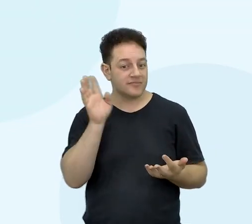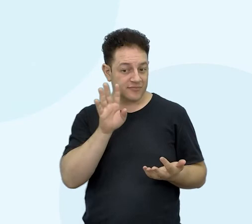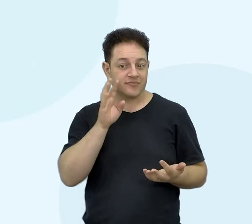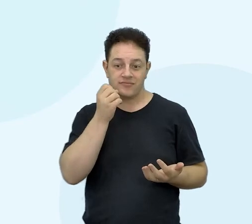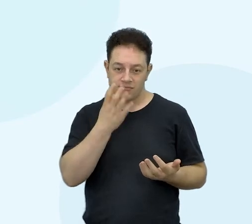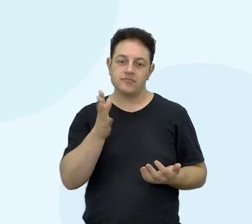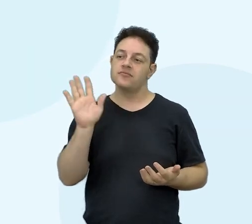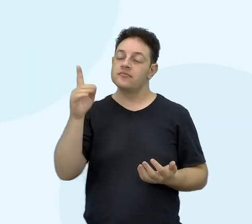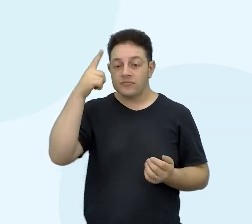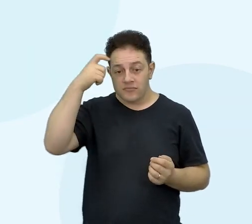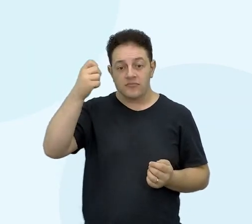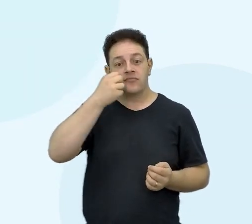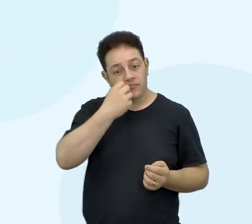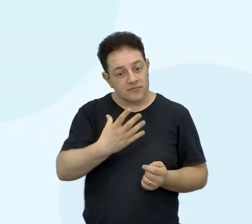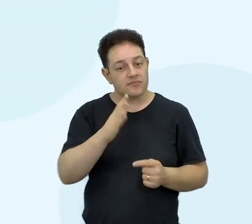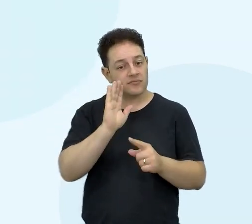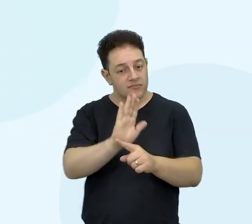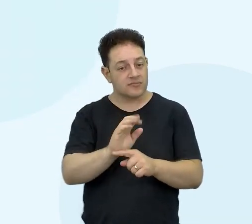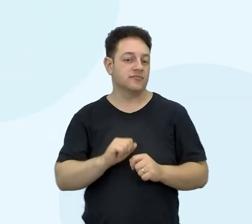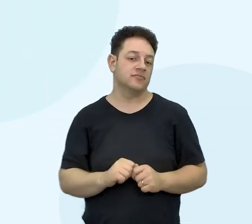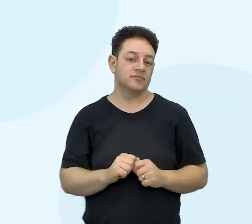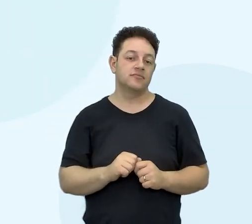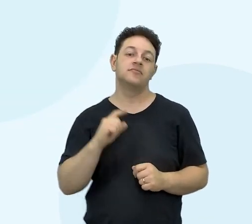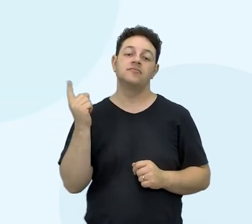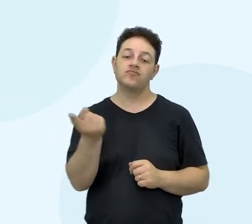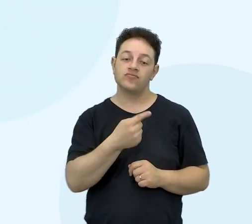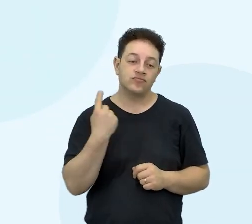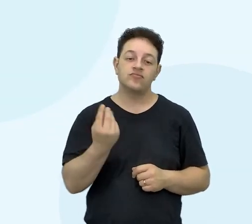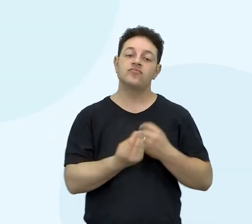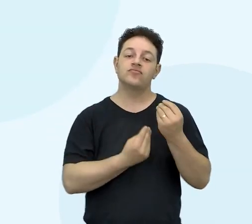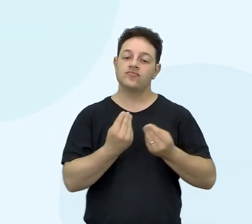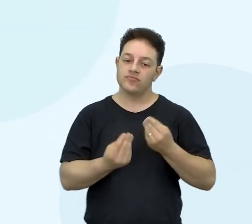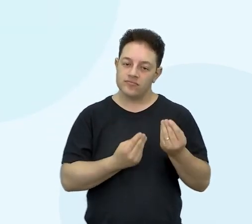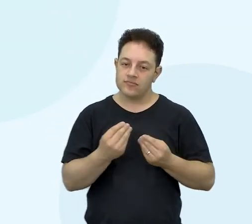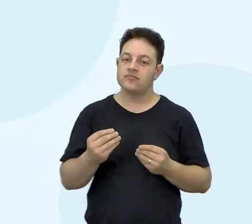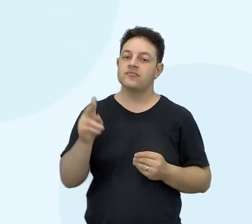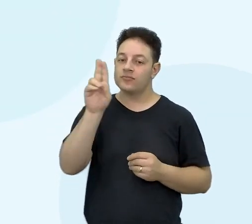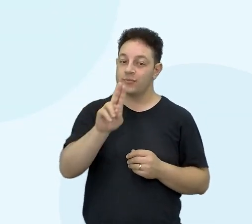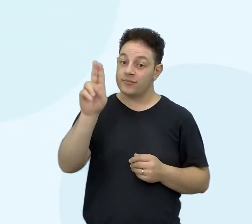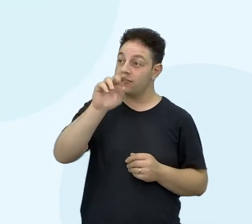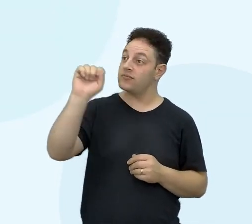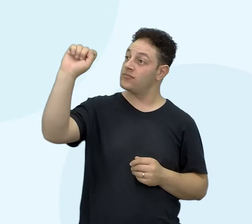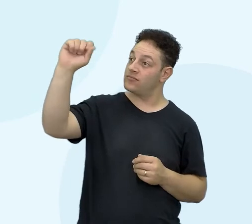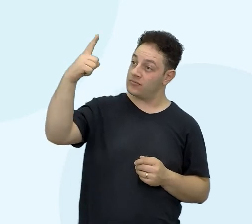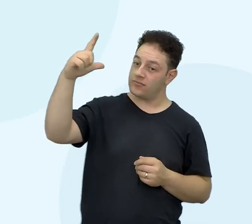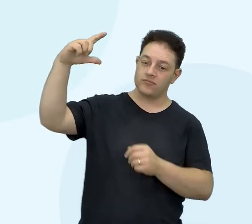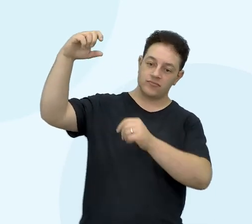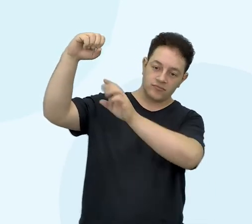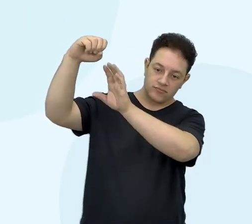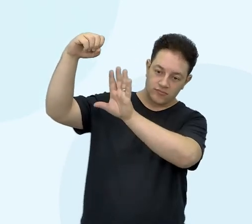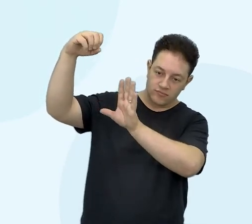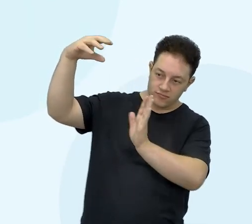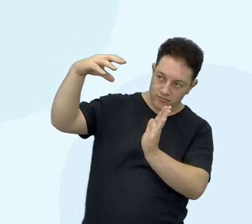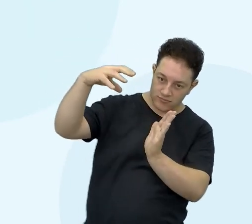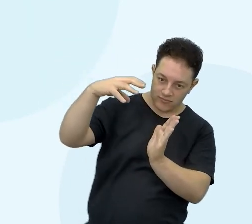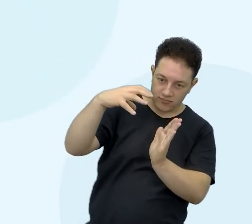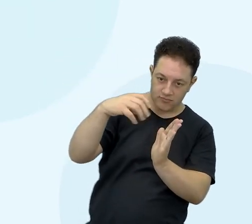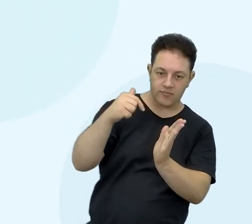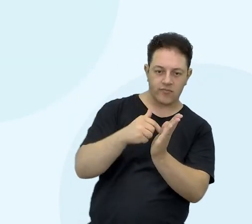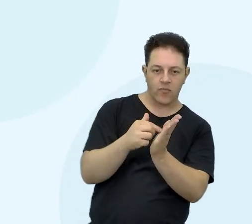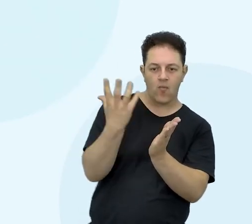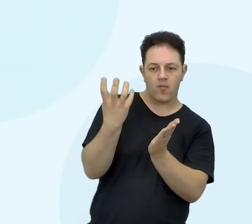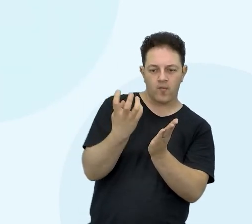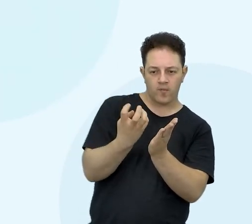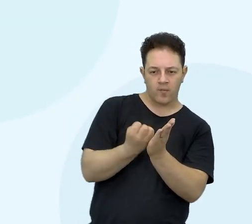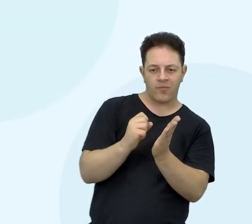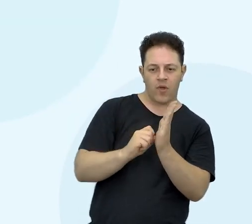bem essa, e sim que a gente sim utiliza a energia solar aqui para ser transformado em energia